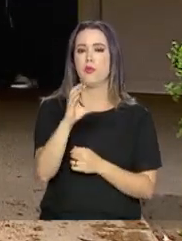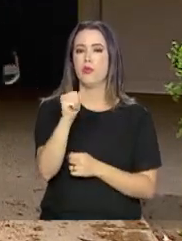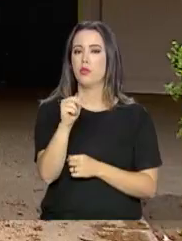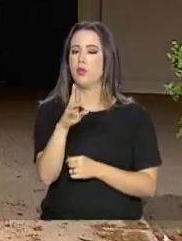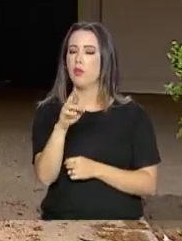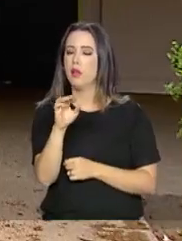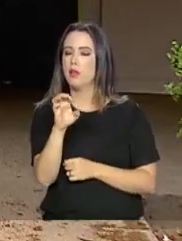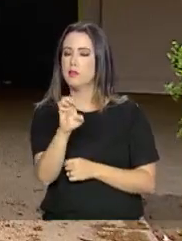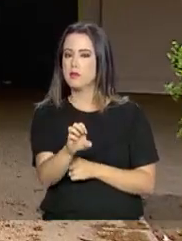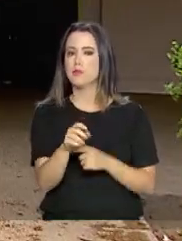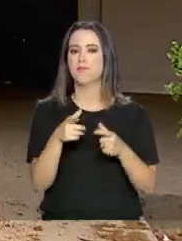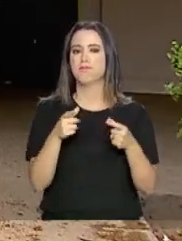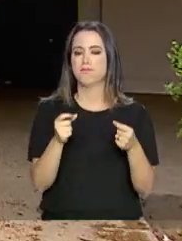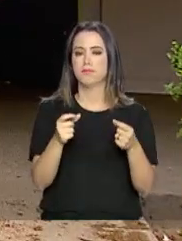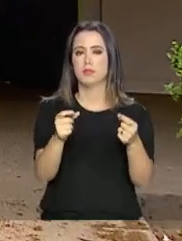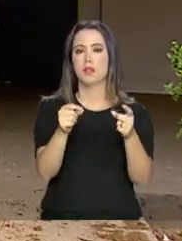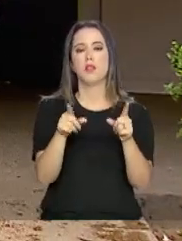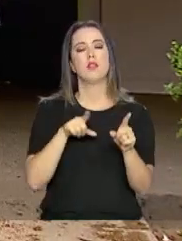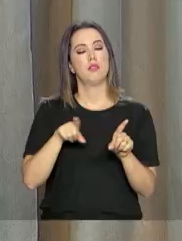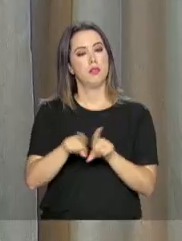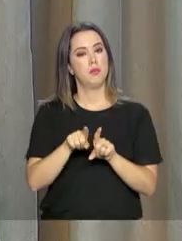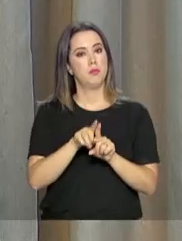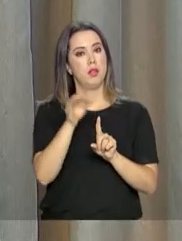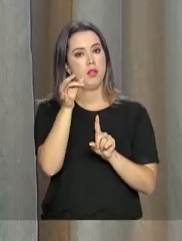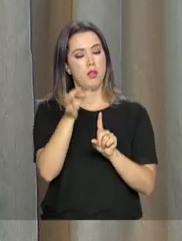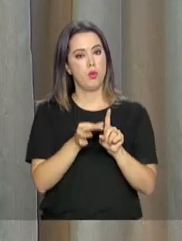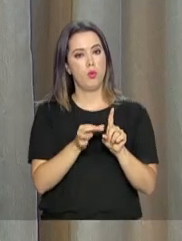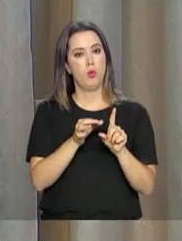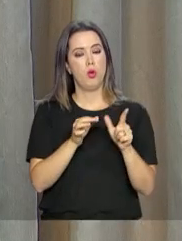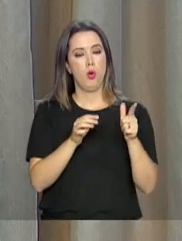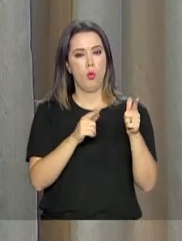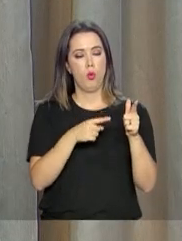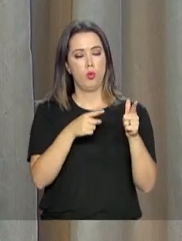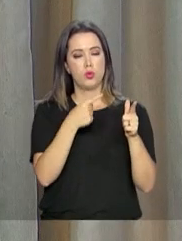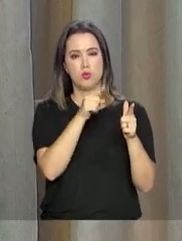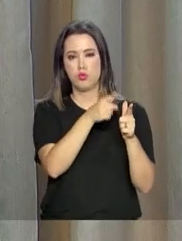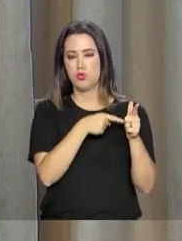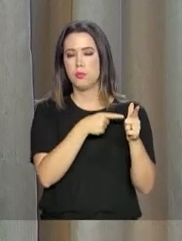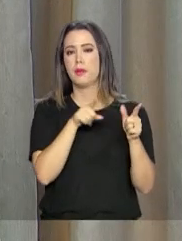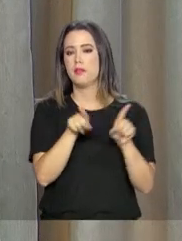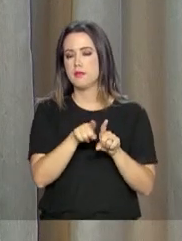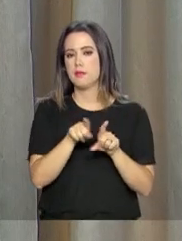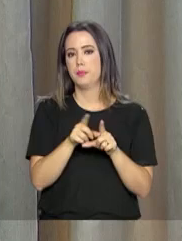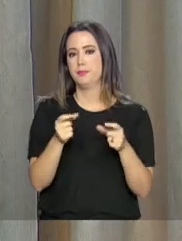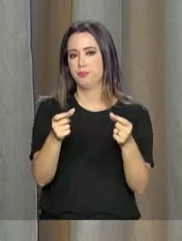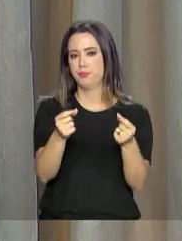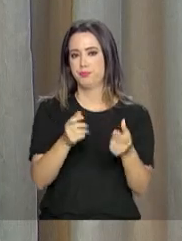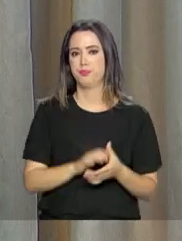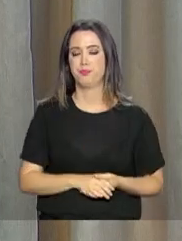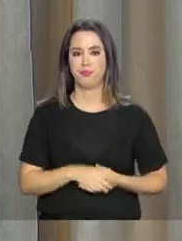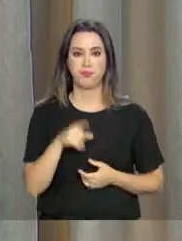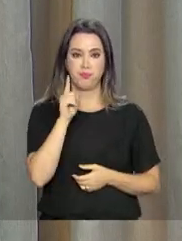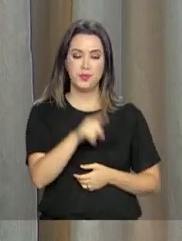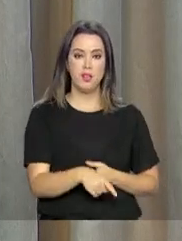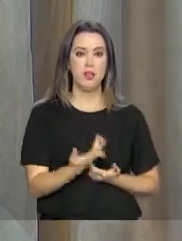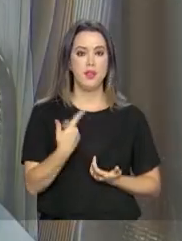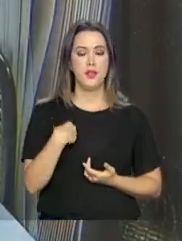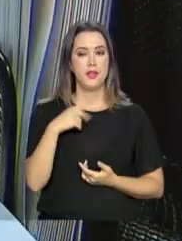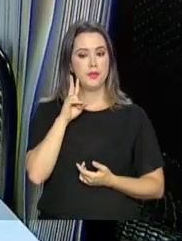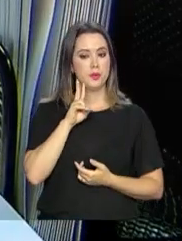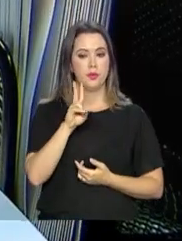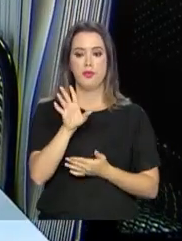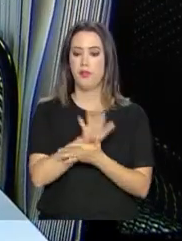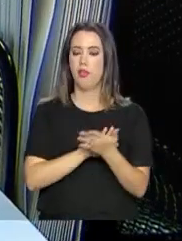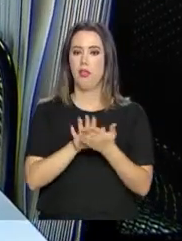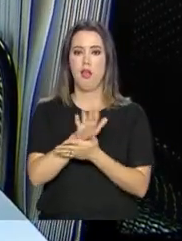do colo de útero e o de pênis. É um vírus extremamente silencioso, né? Quando você tem alguma manifestação